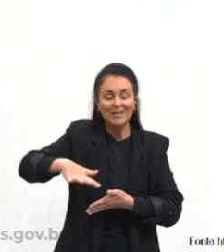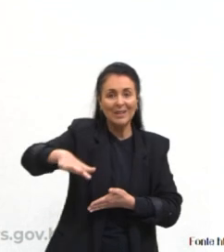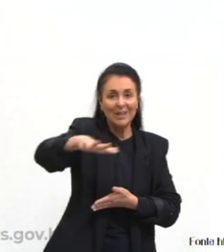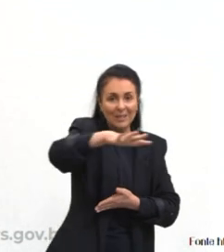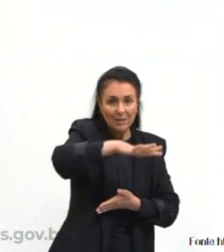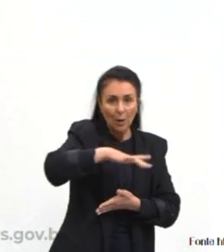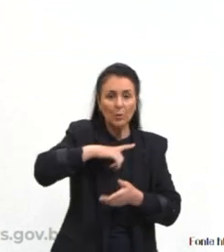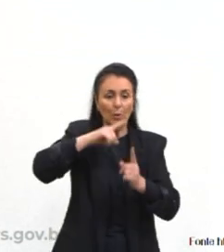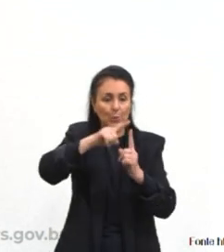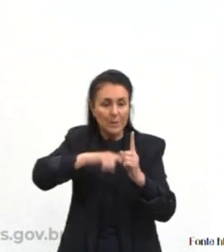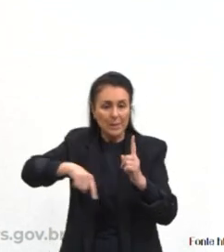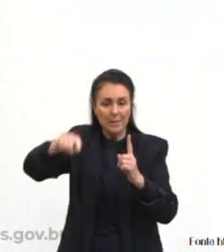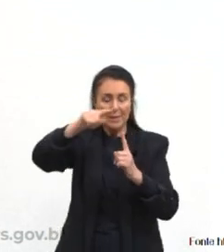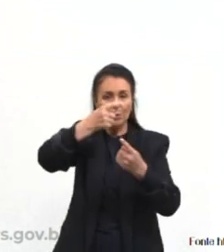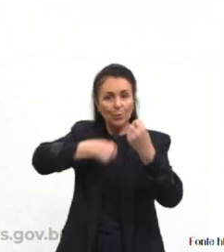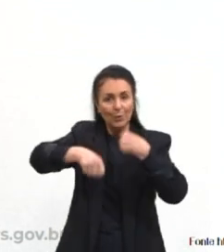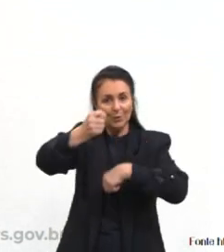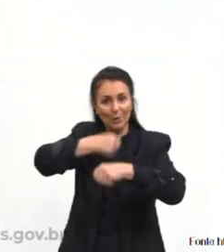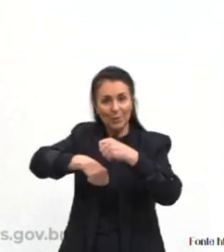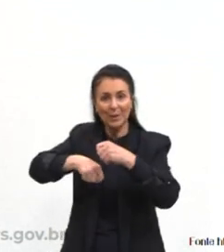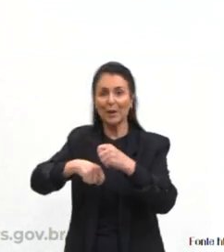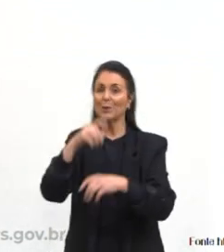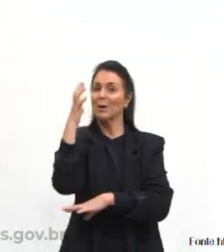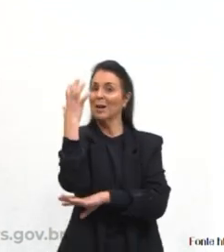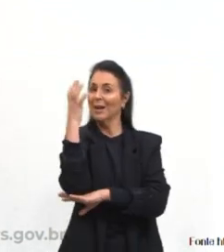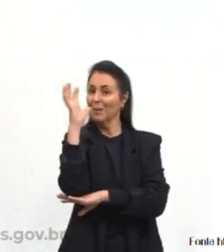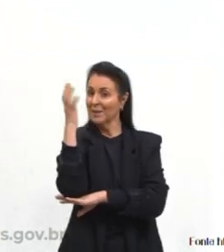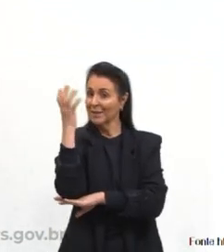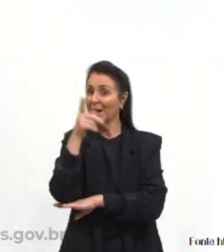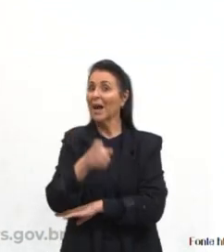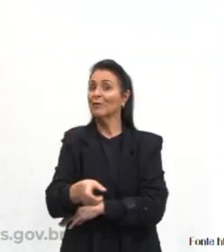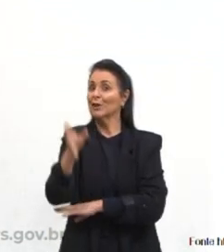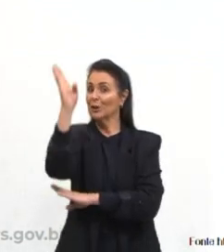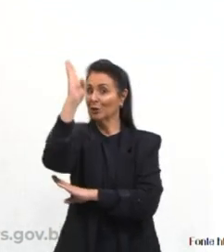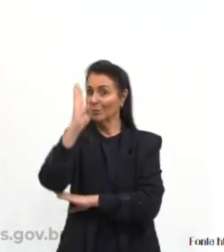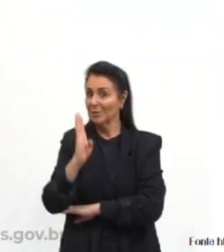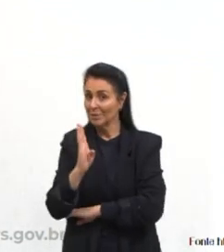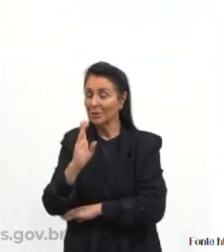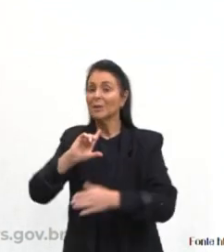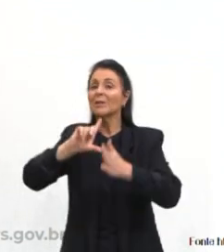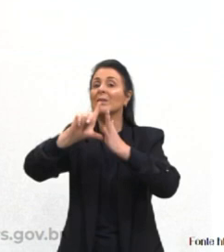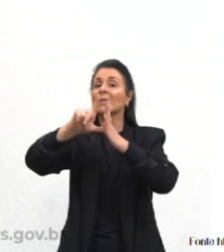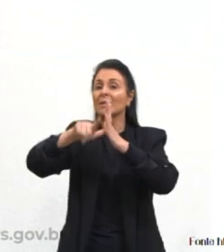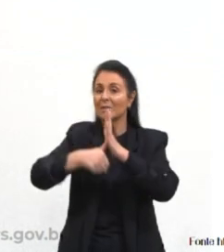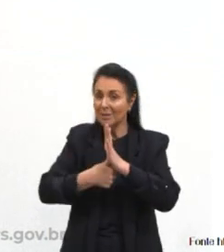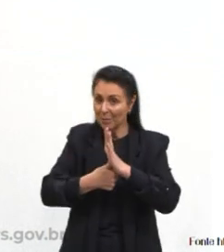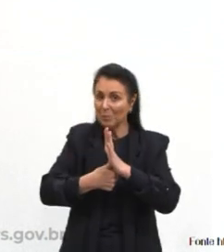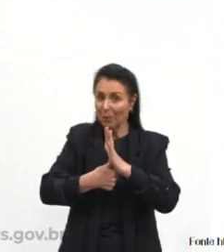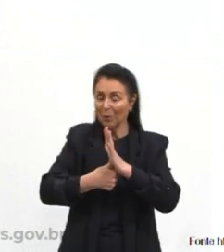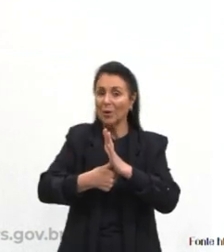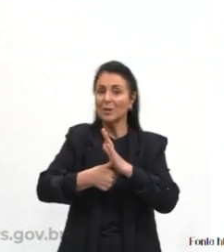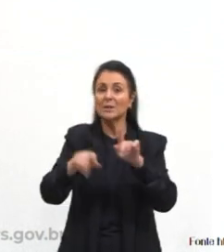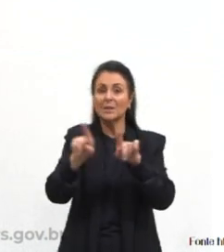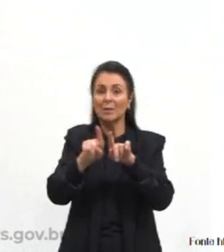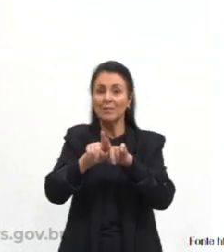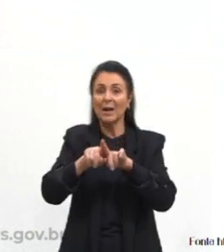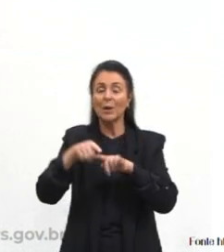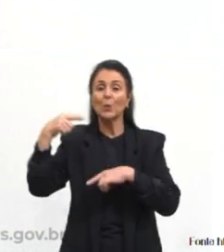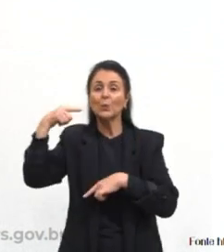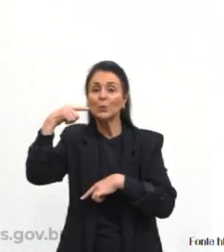chegamos até um ciclo econômico na história que o ciclo do pau-brasil é devastado depois da retirada a mata e colocado a